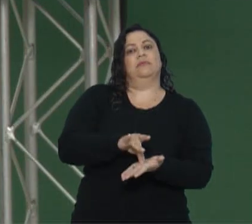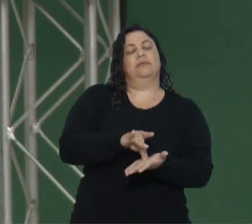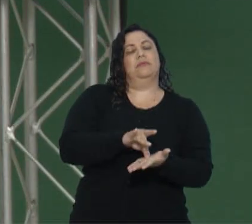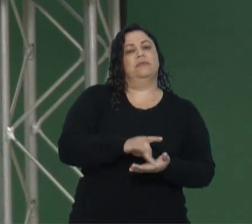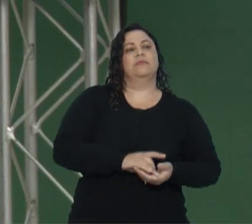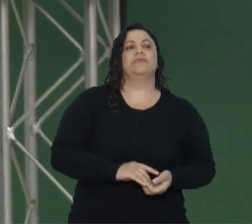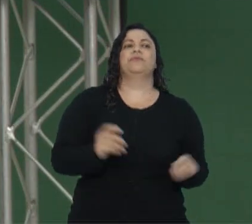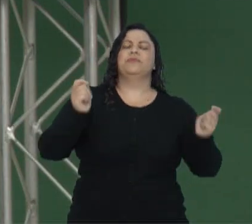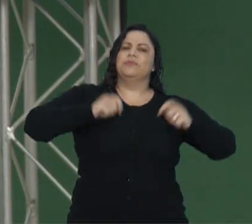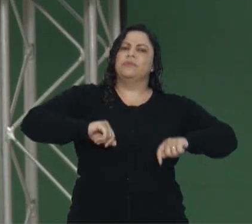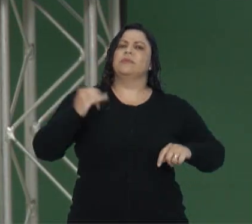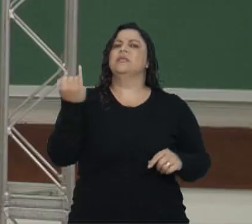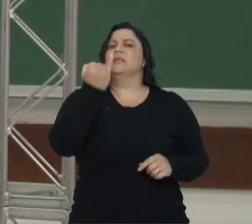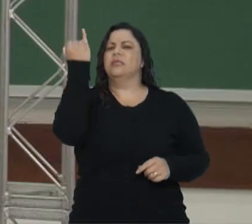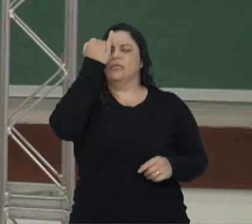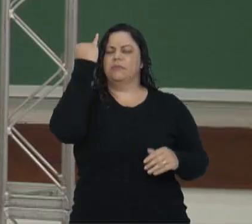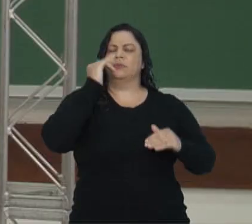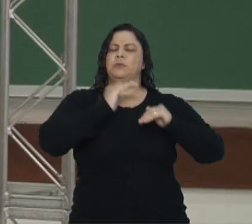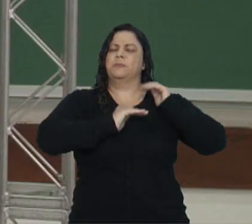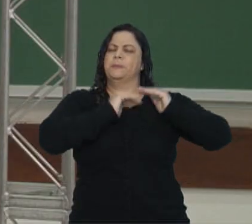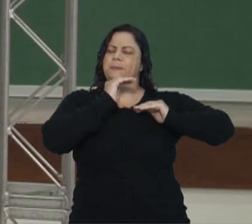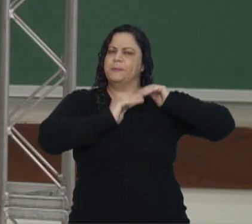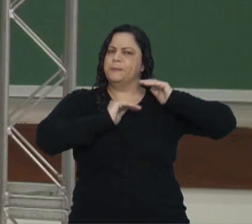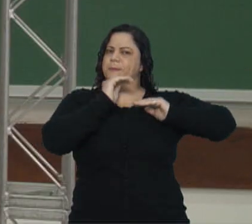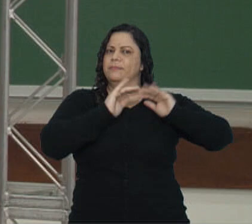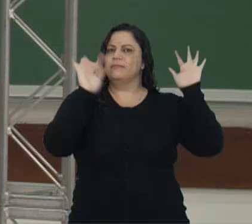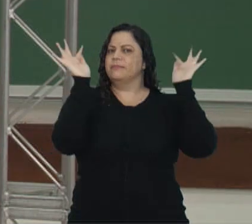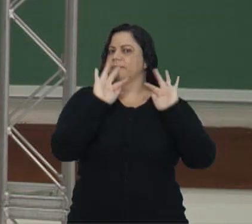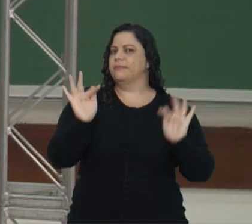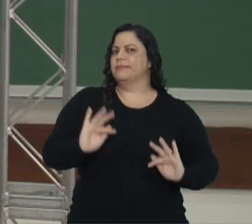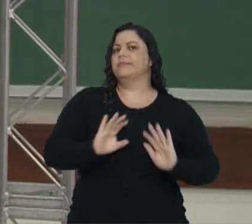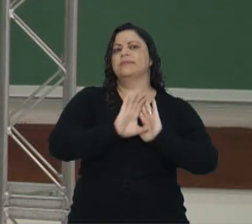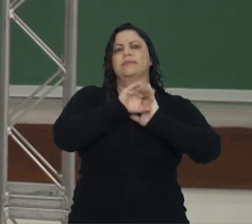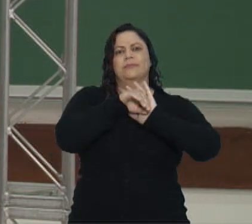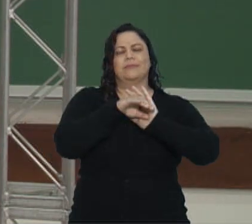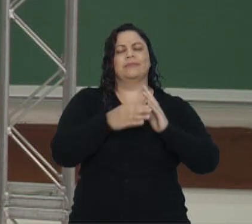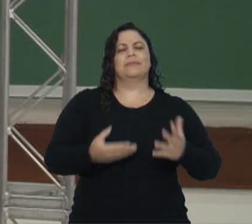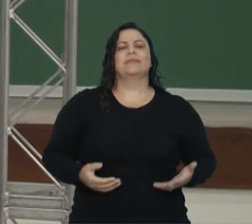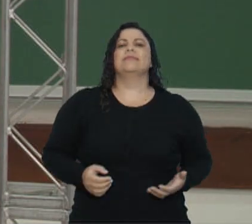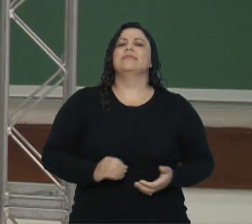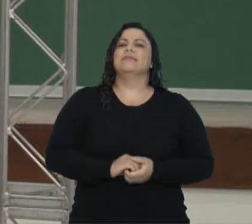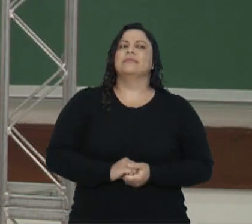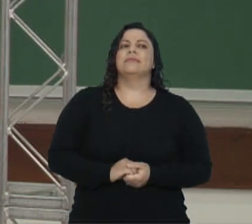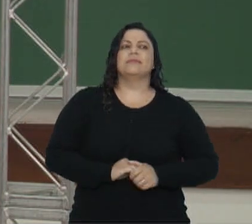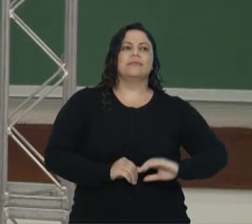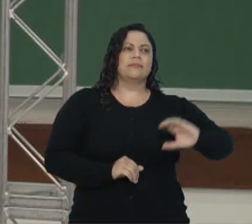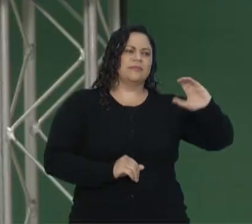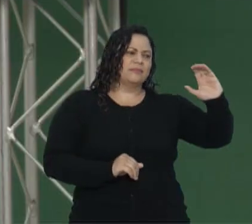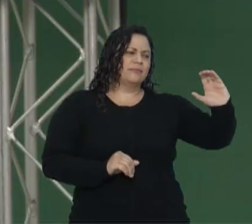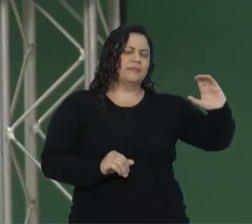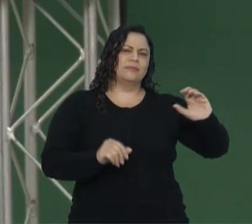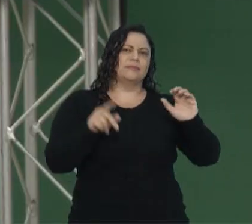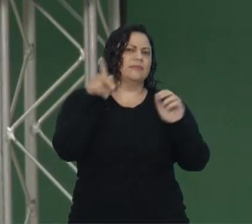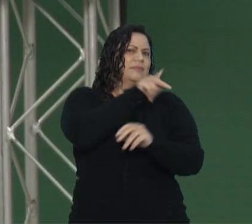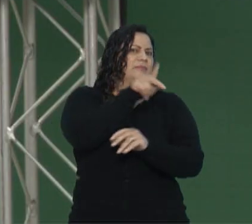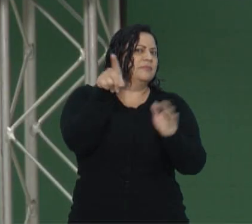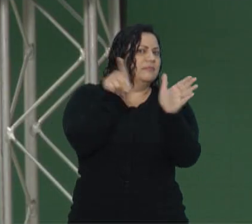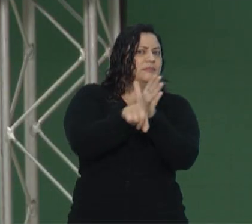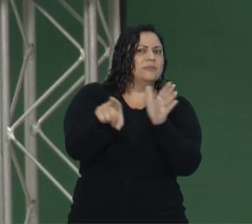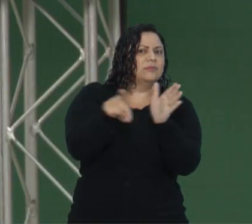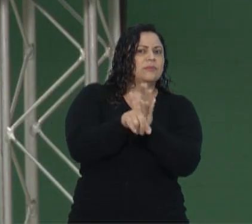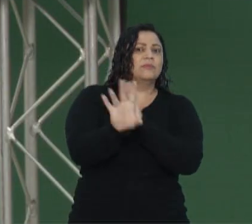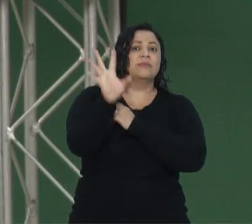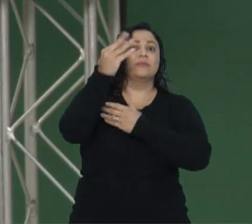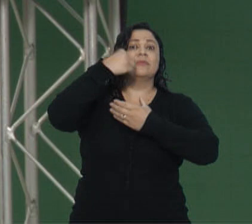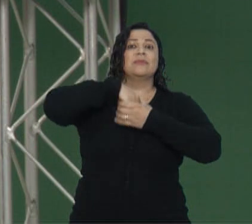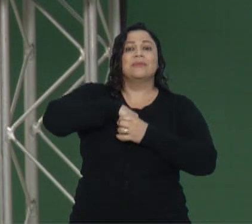essas construções aí do conceito de felicidade. Na letra C, a professora perguntou, felicidade, será que dentro desse